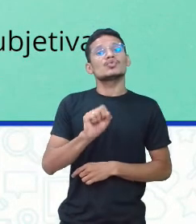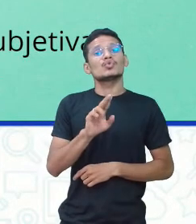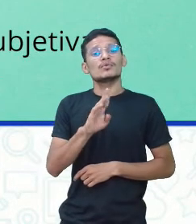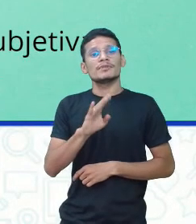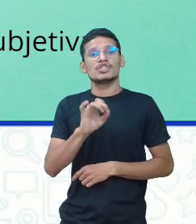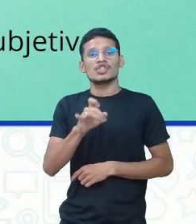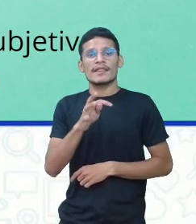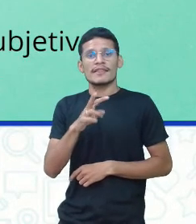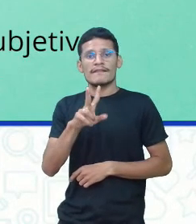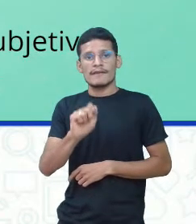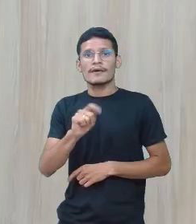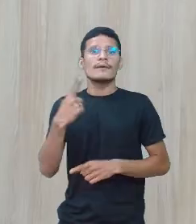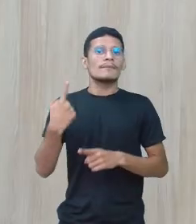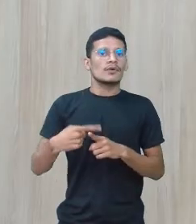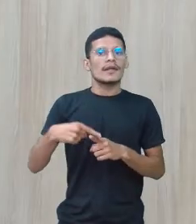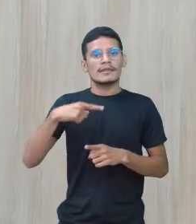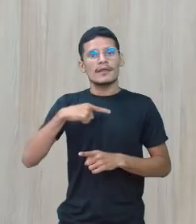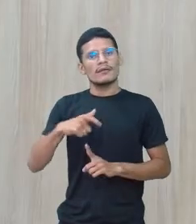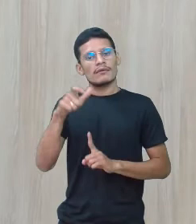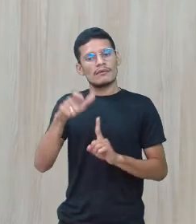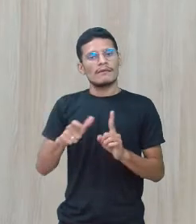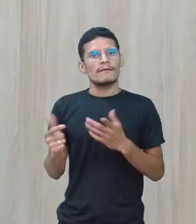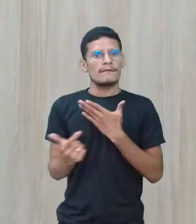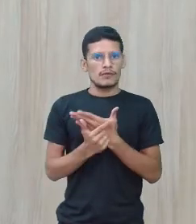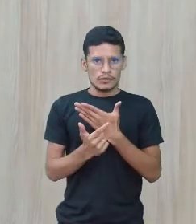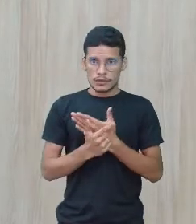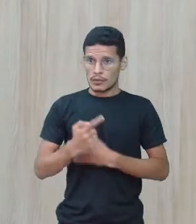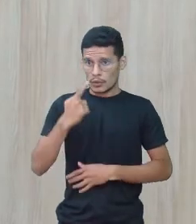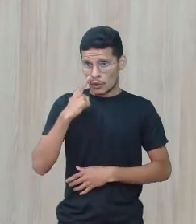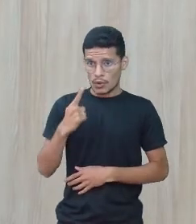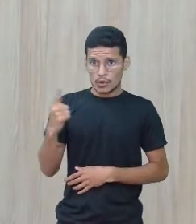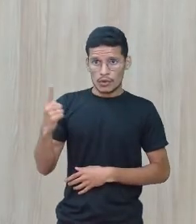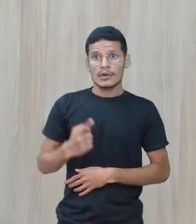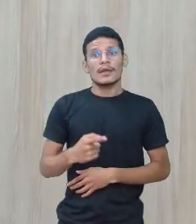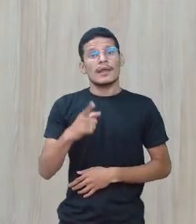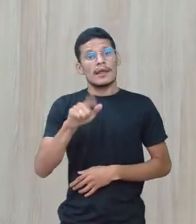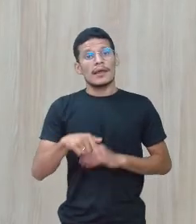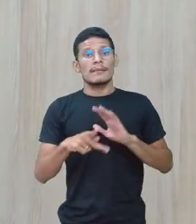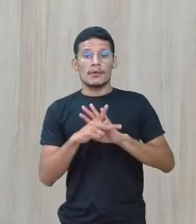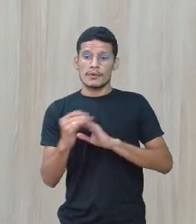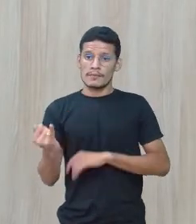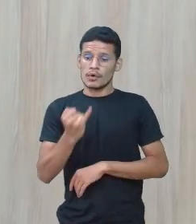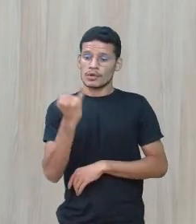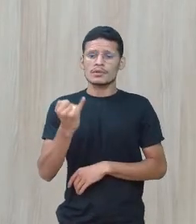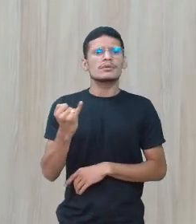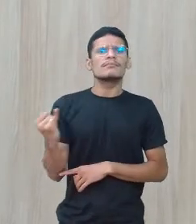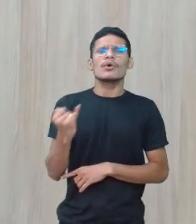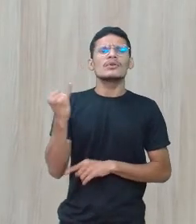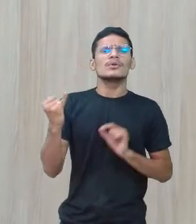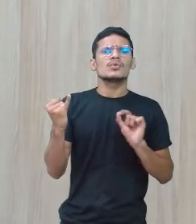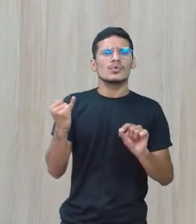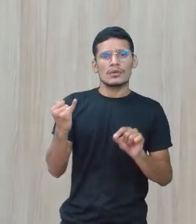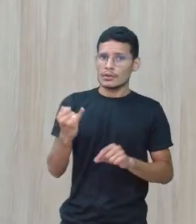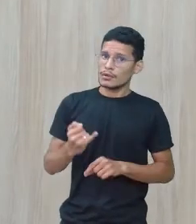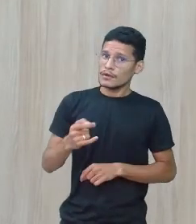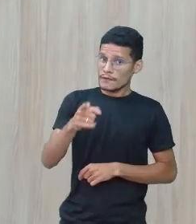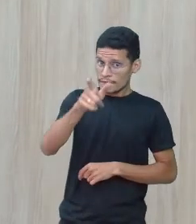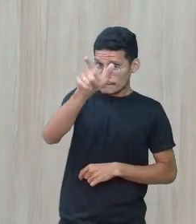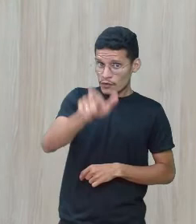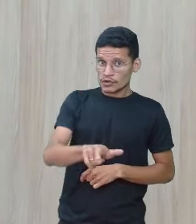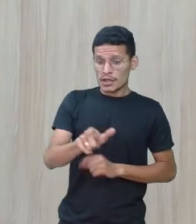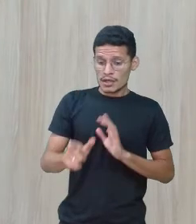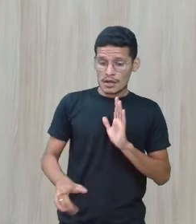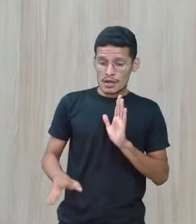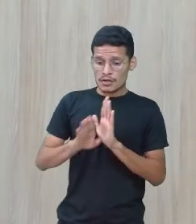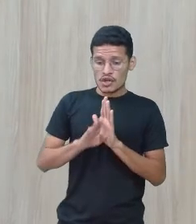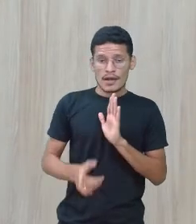Porque tem função de sujeito. Reparem, é fundamental. O que é fundamental? Que você chegue antes